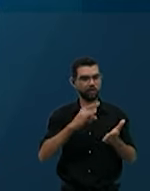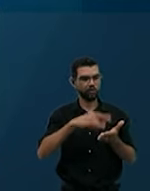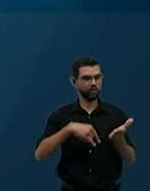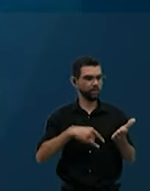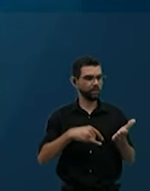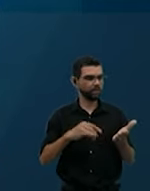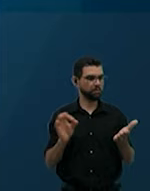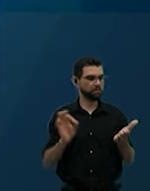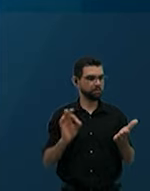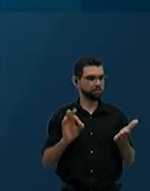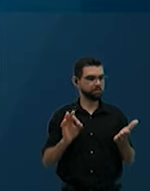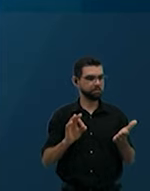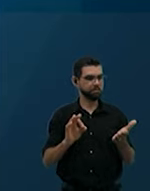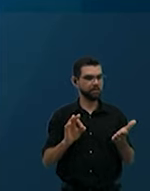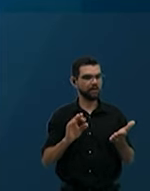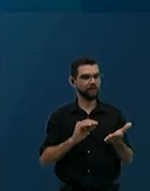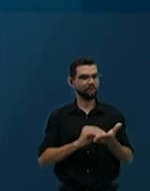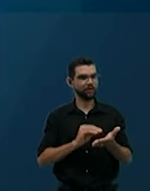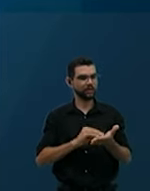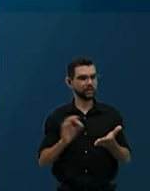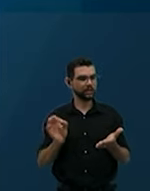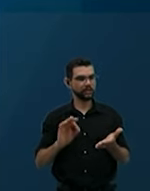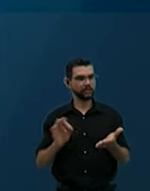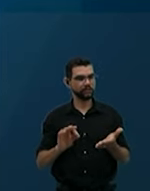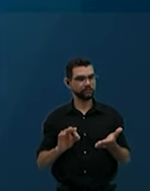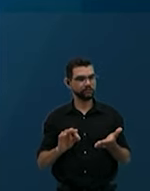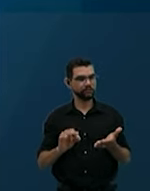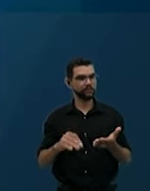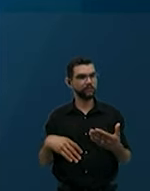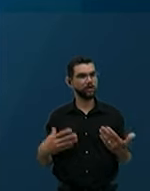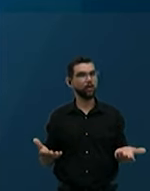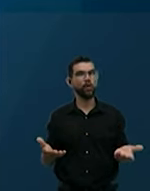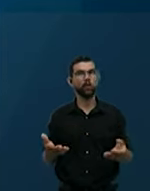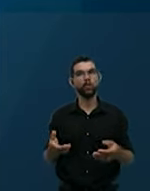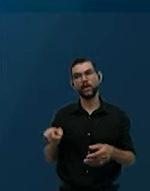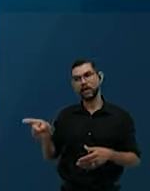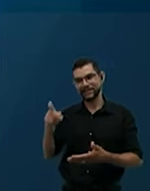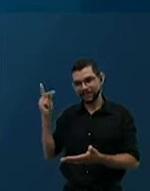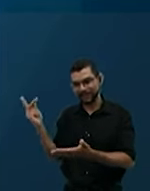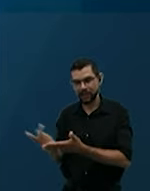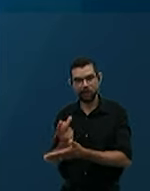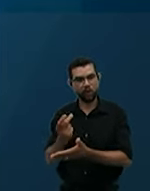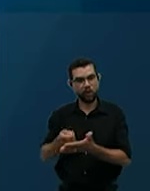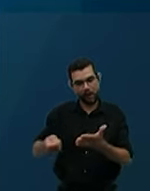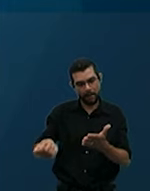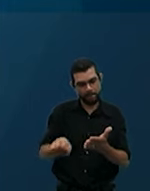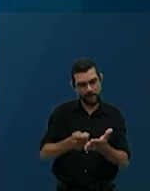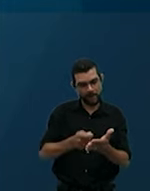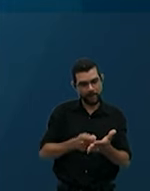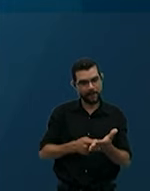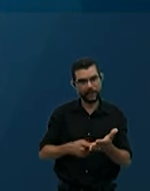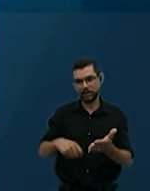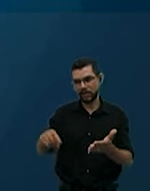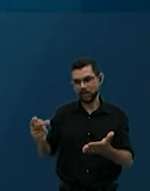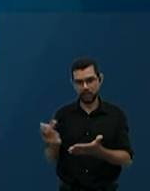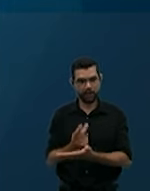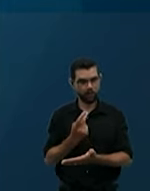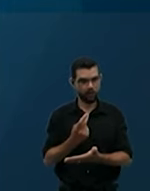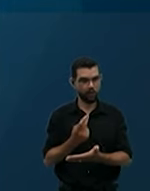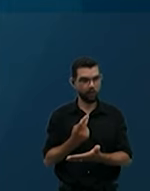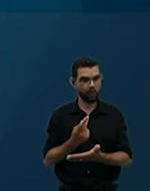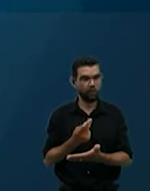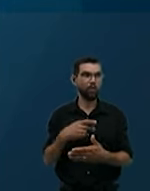por conta de falhas no preenchimento da prova documental feita por terceiros, no caso, uma empresa que emitiu um